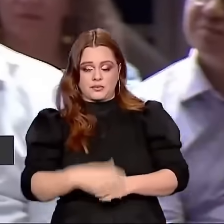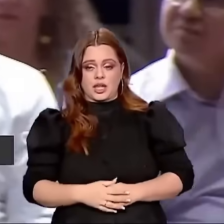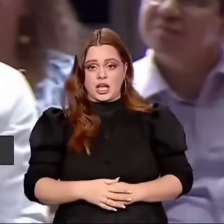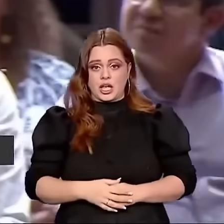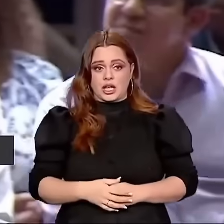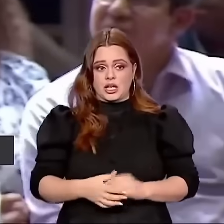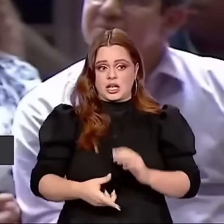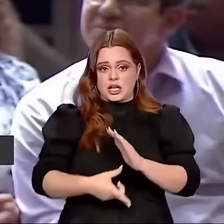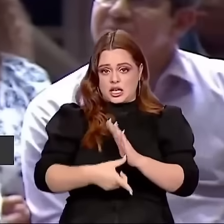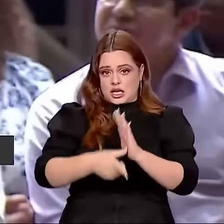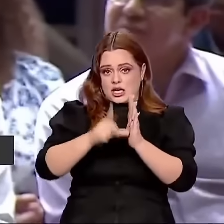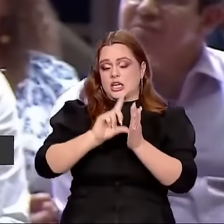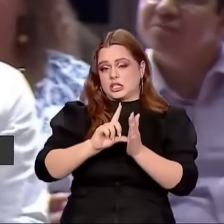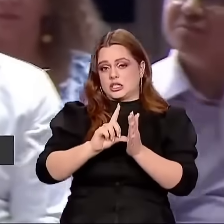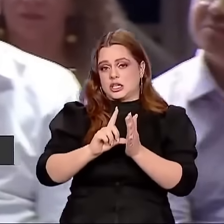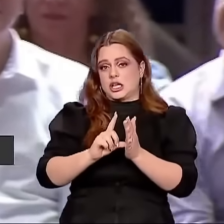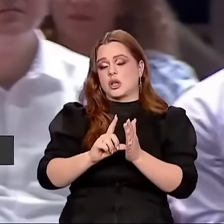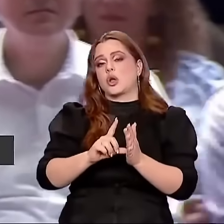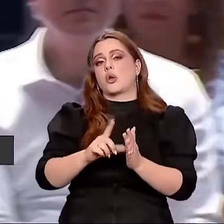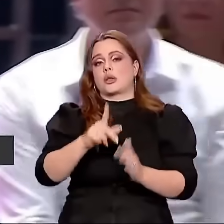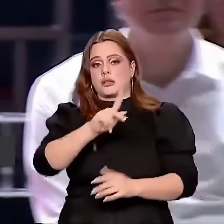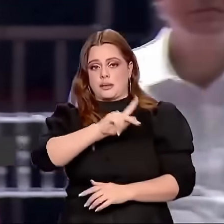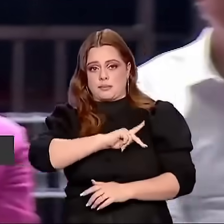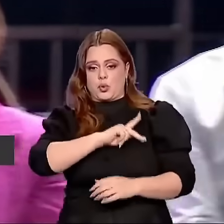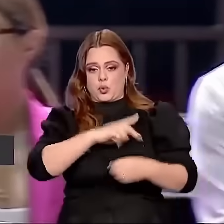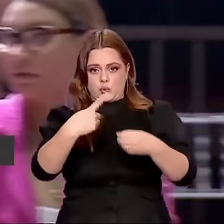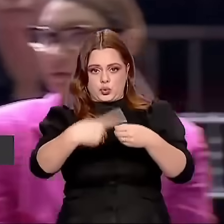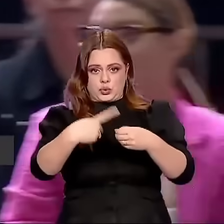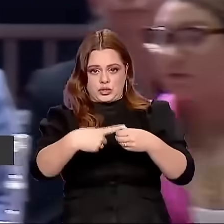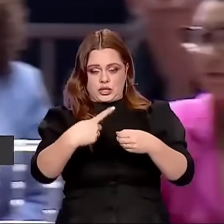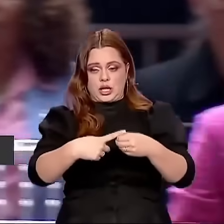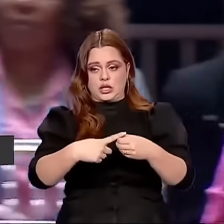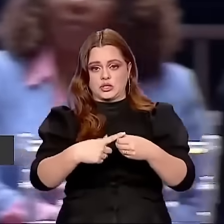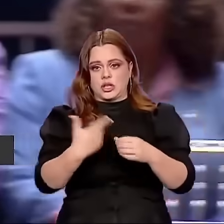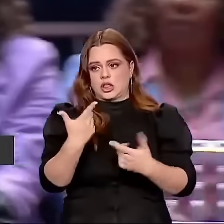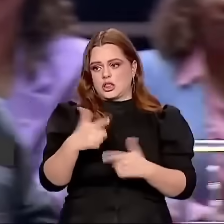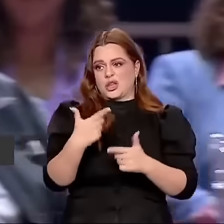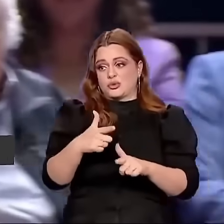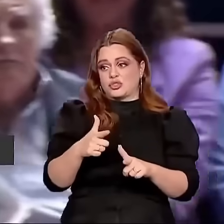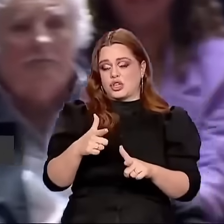Naquele congresso da UNE não tinha negro.